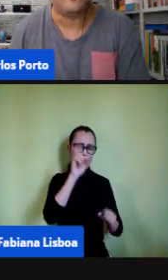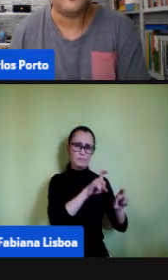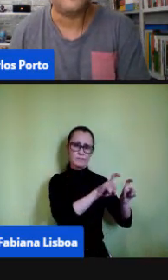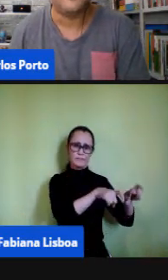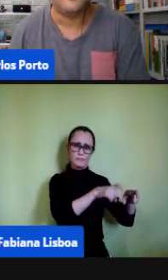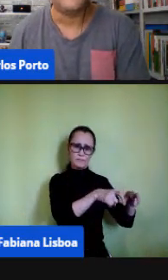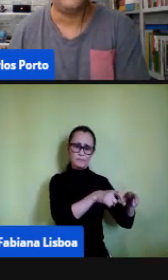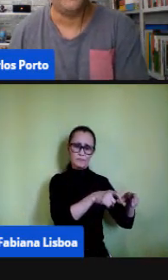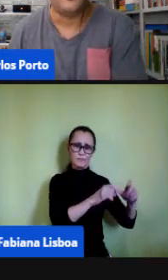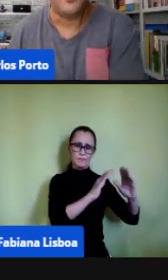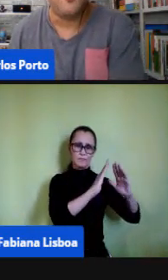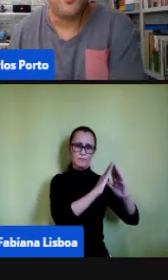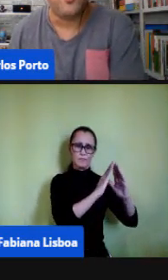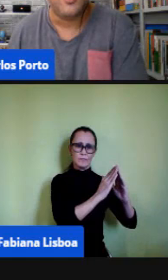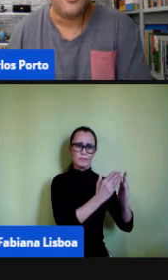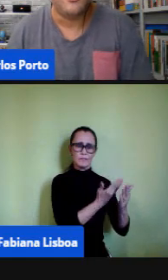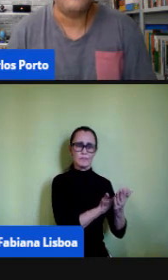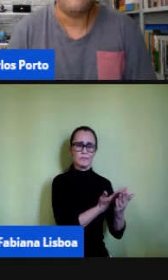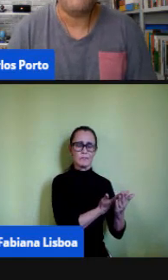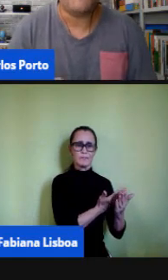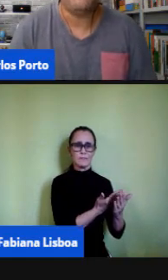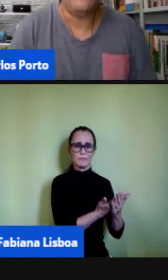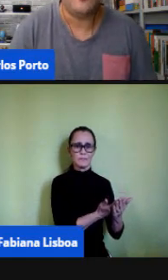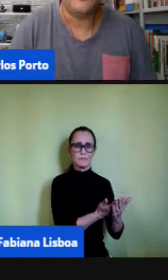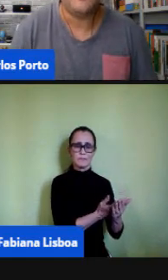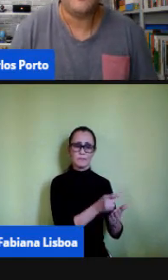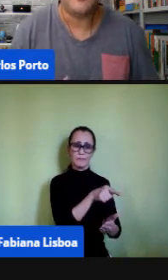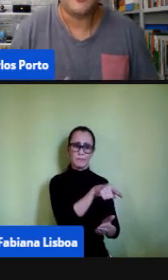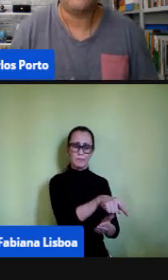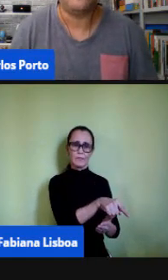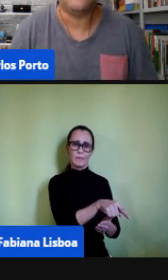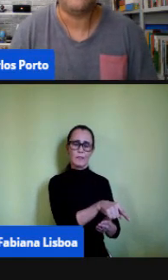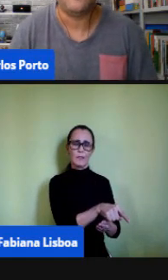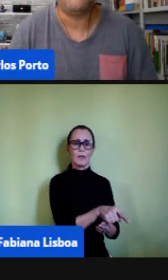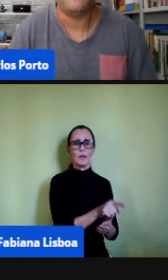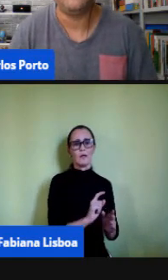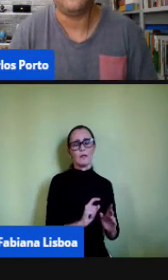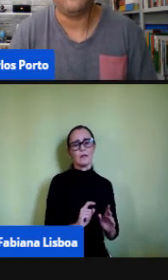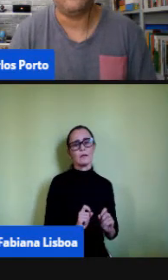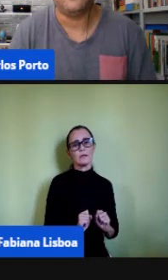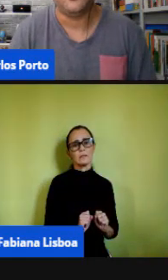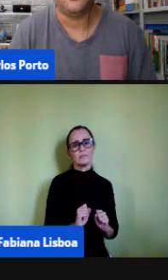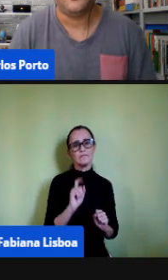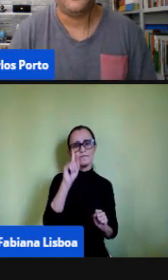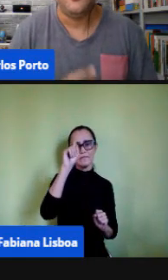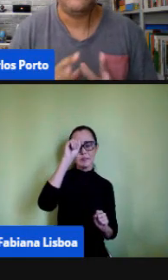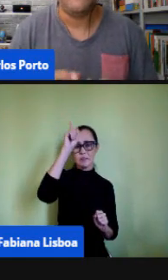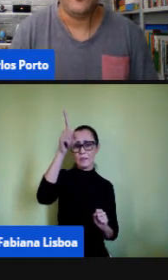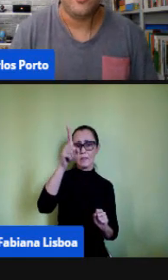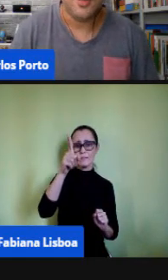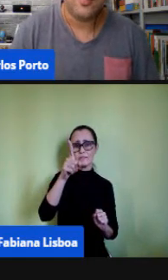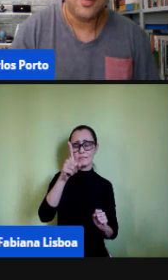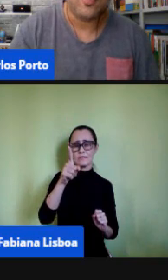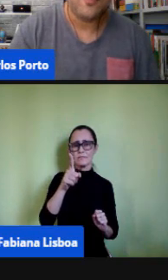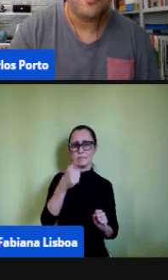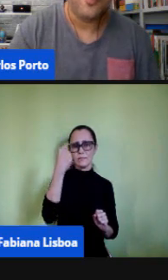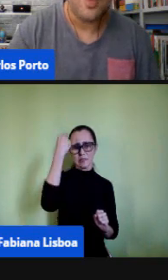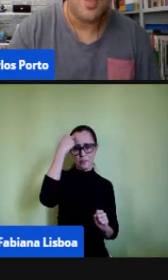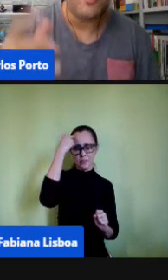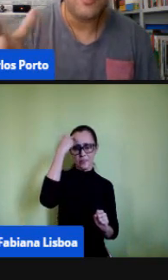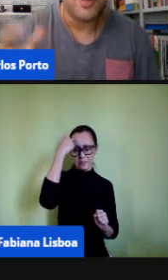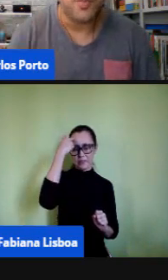uma escola do campo, ele deve, a partir dali, criar toda a sua reflexão. E isso é muito